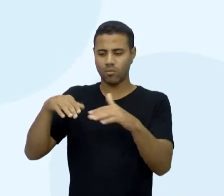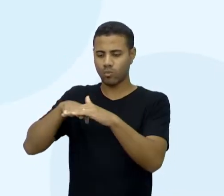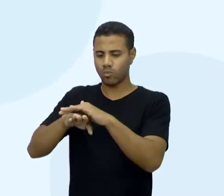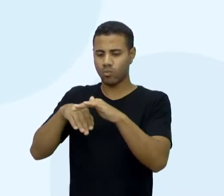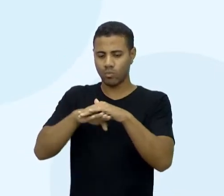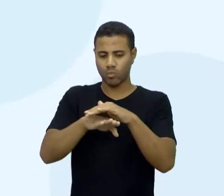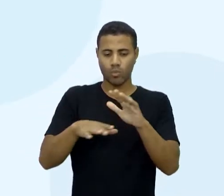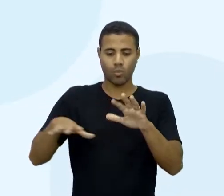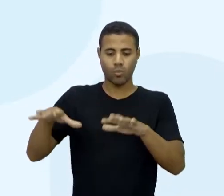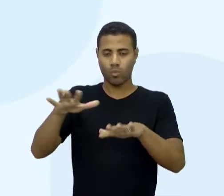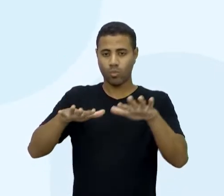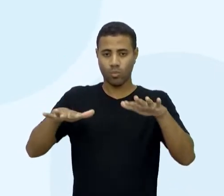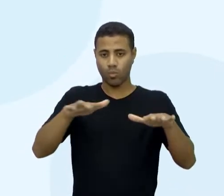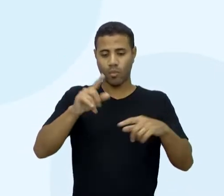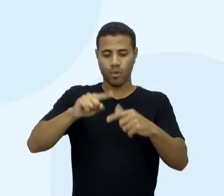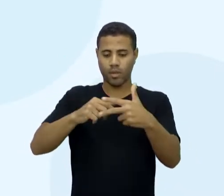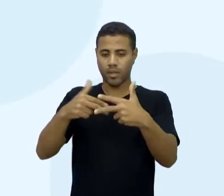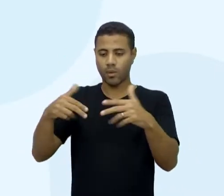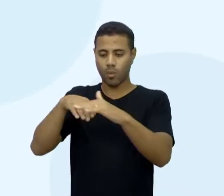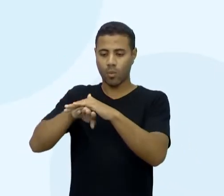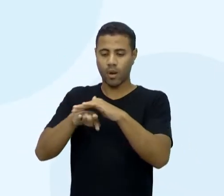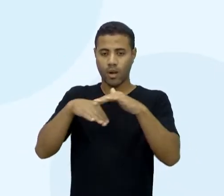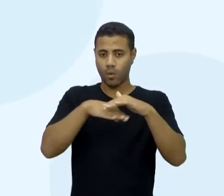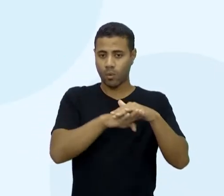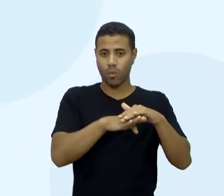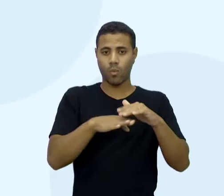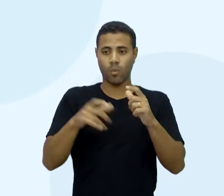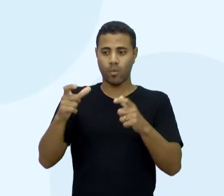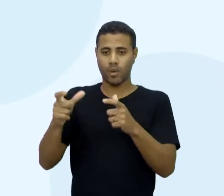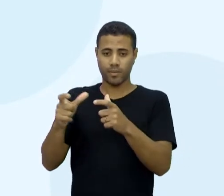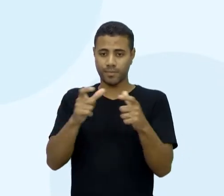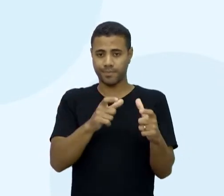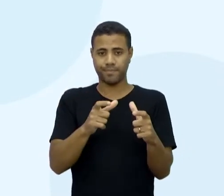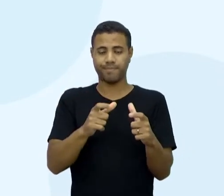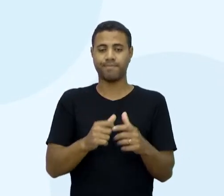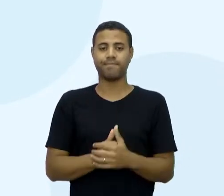acervo é o local onde são guardados os itens do museu.